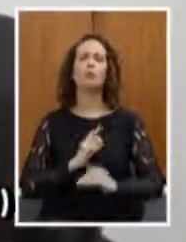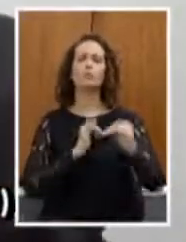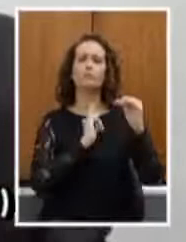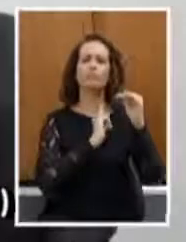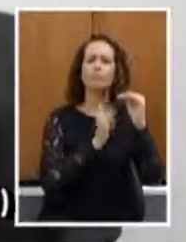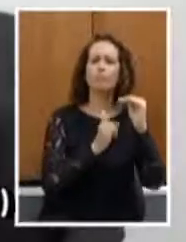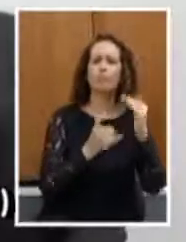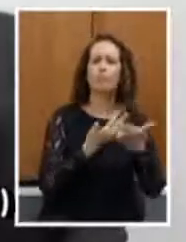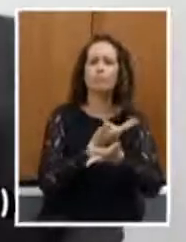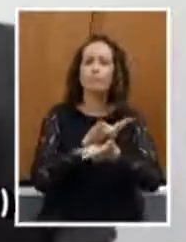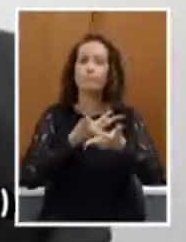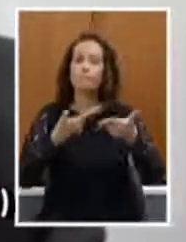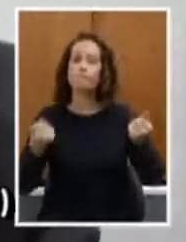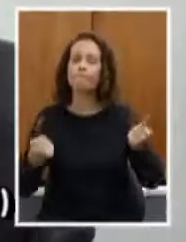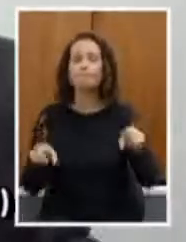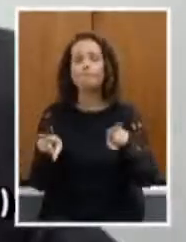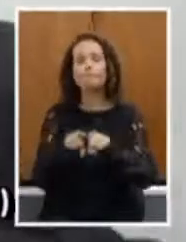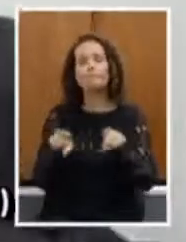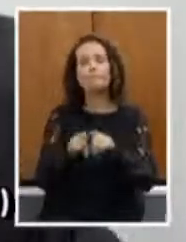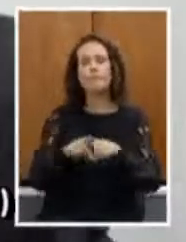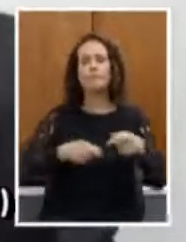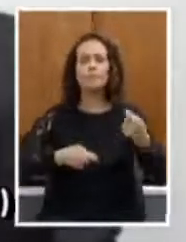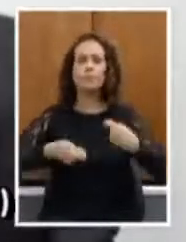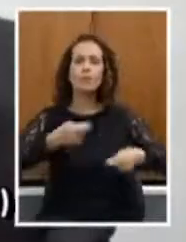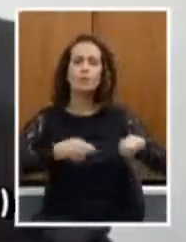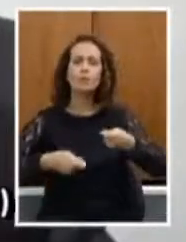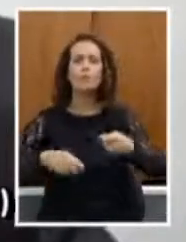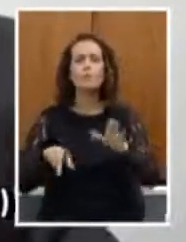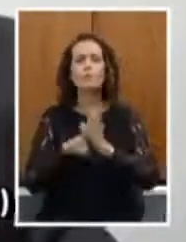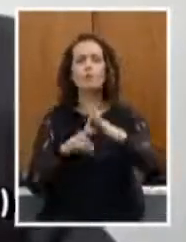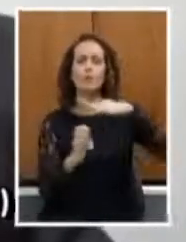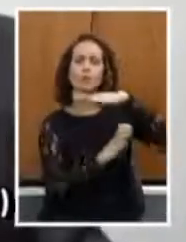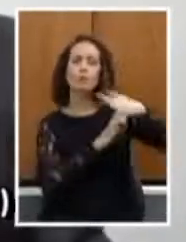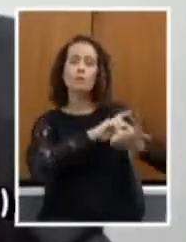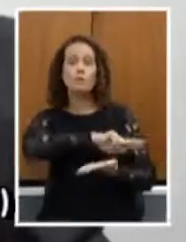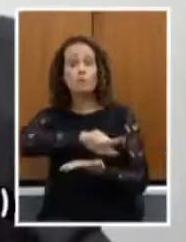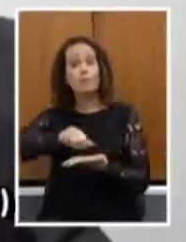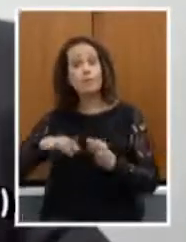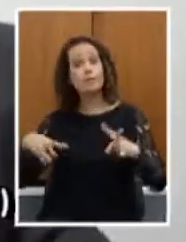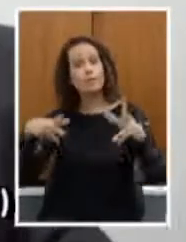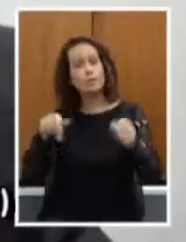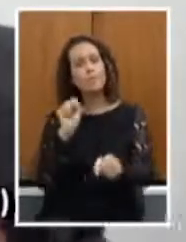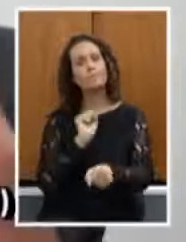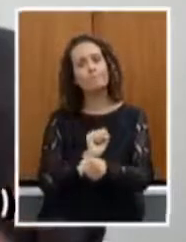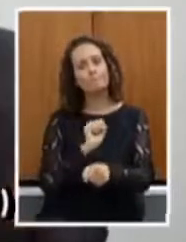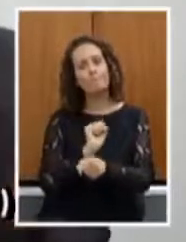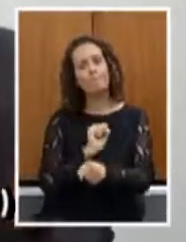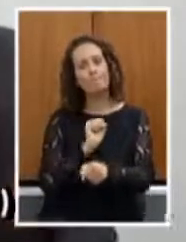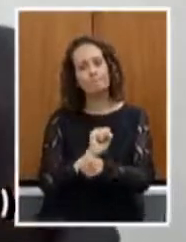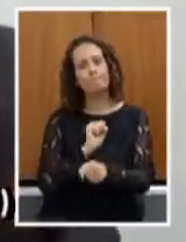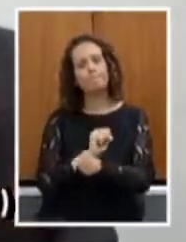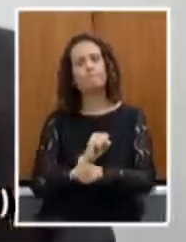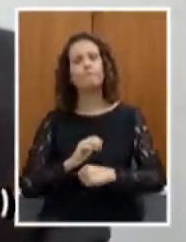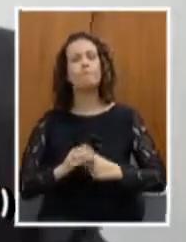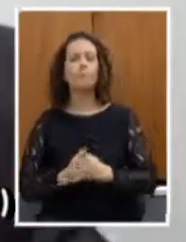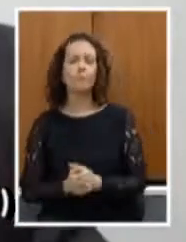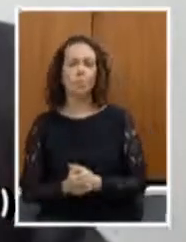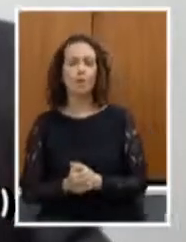ações administrativas de empresas que todos estão aguardando. Todas as classes que